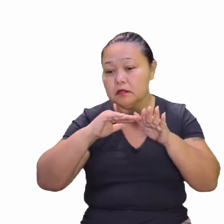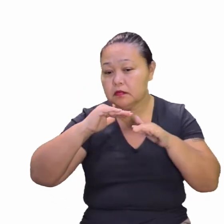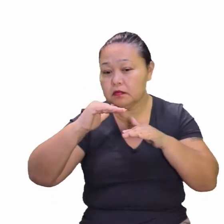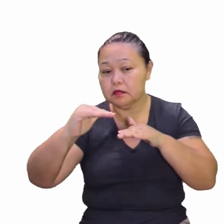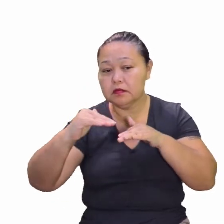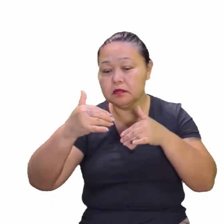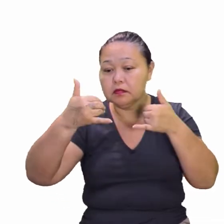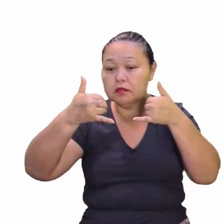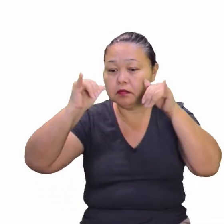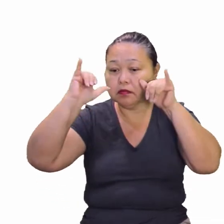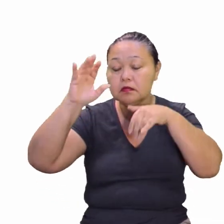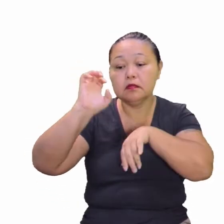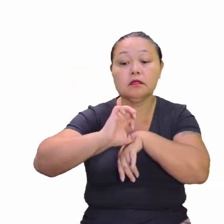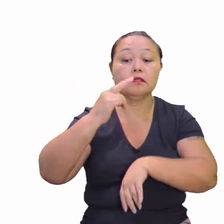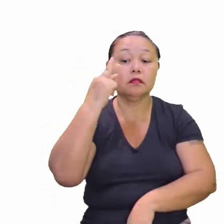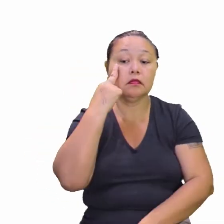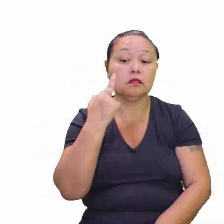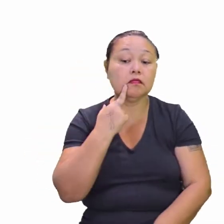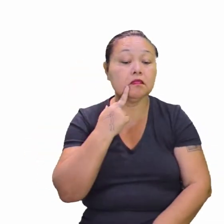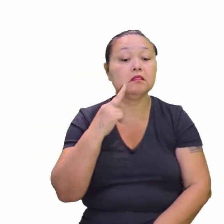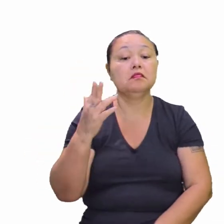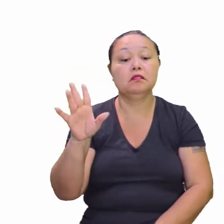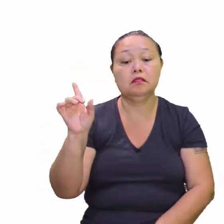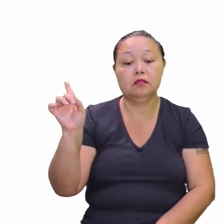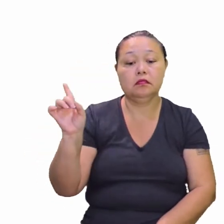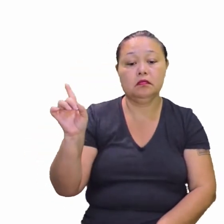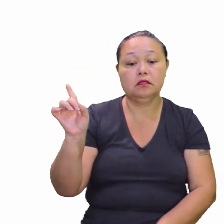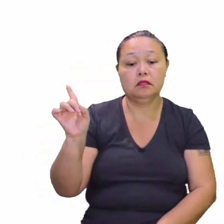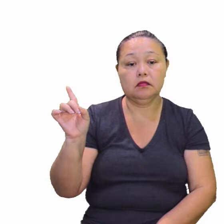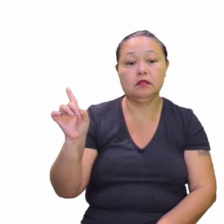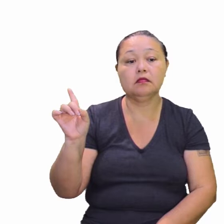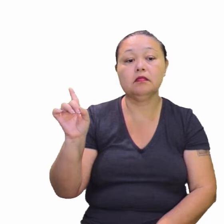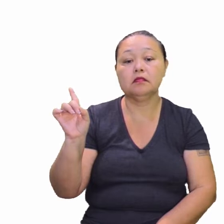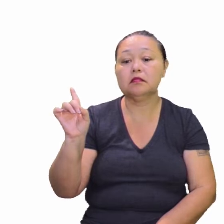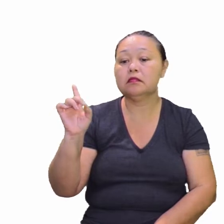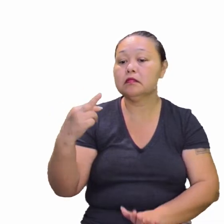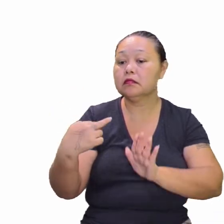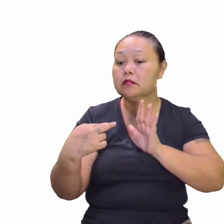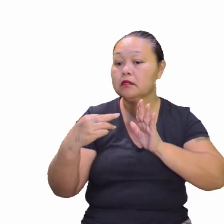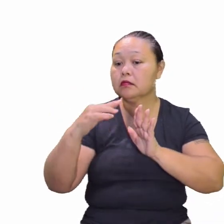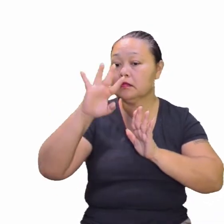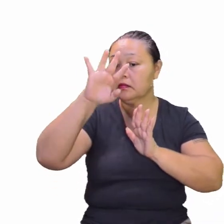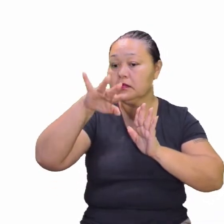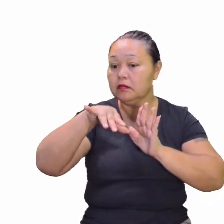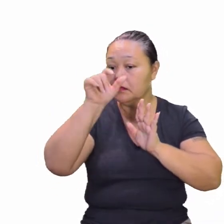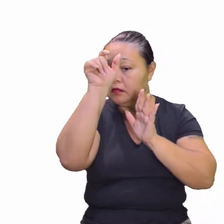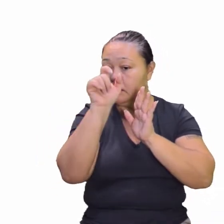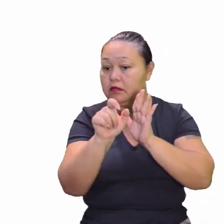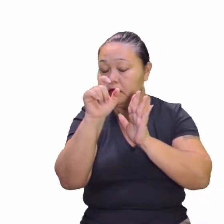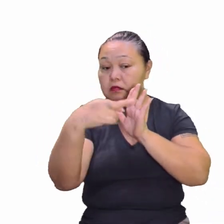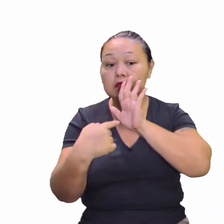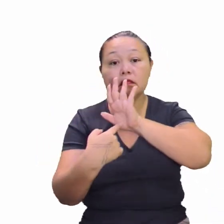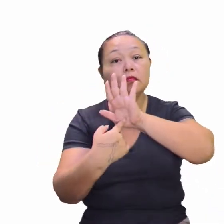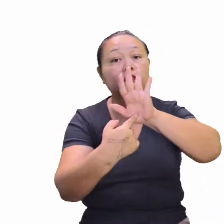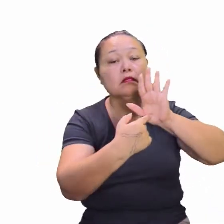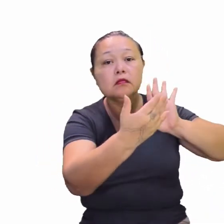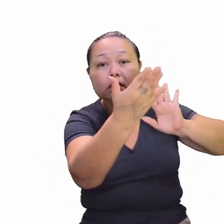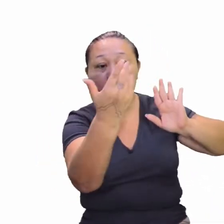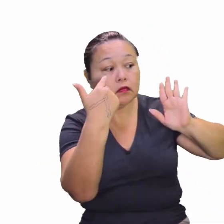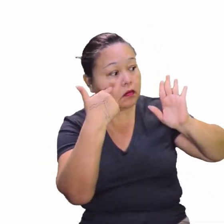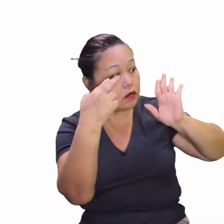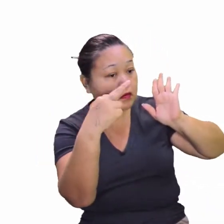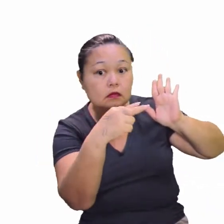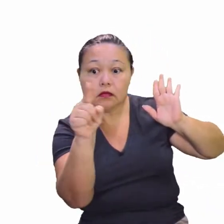plantel de bovinos no estado de Rondônia. Então, esse gráfico, ele evidencia para os nossos